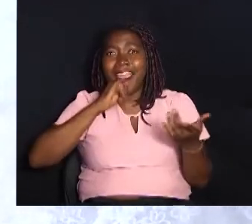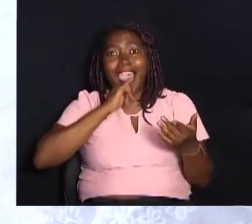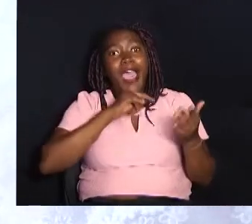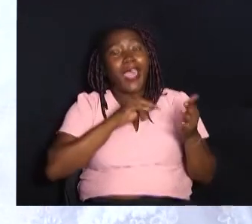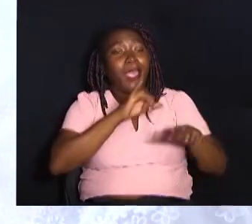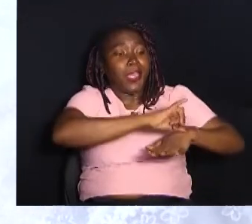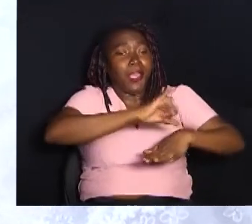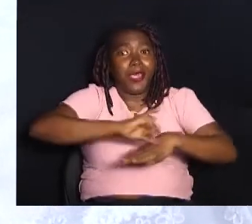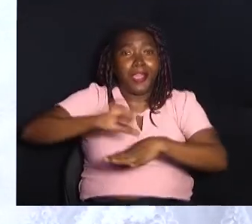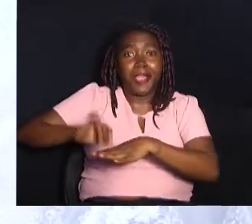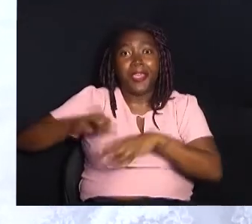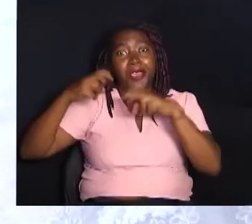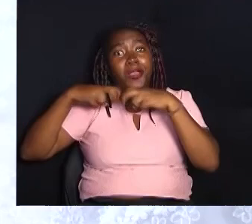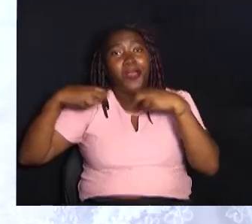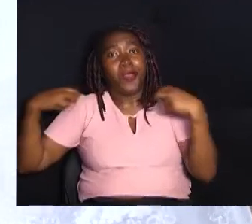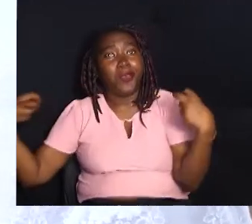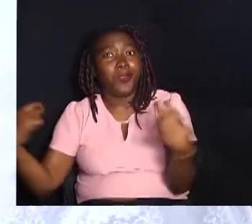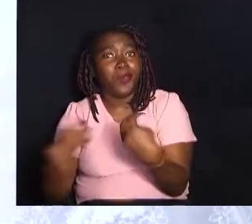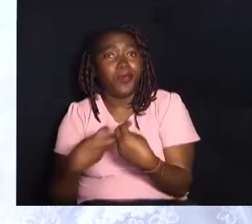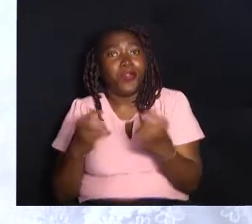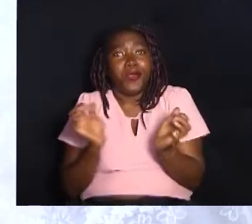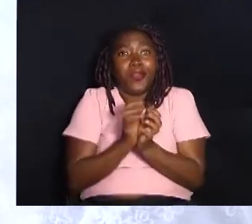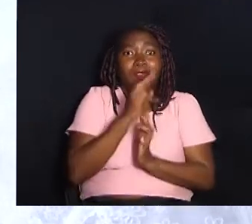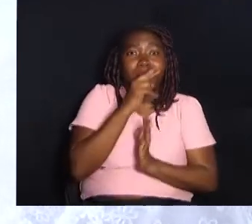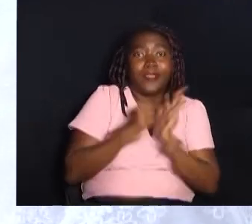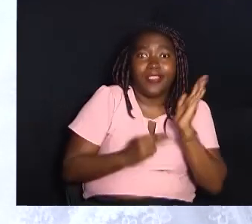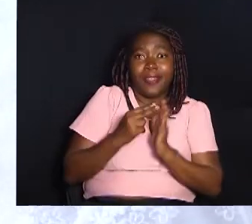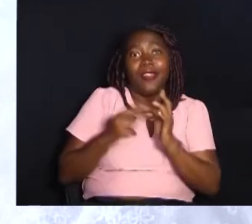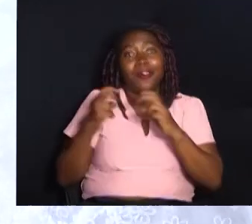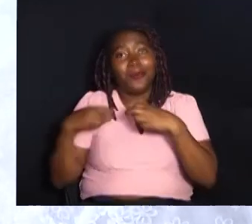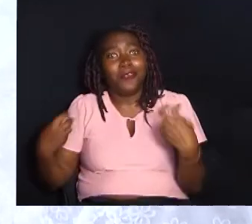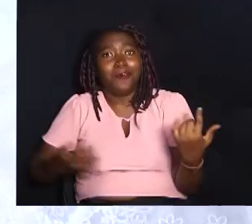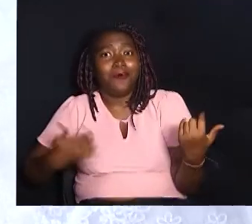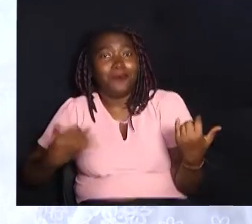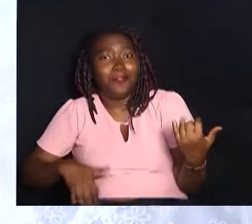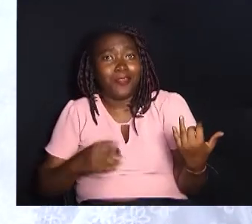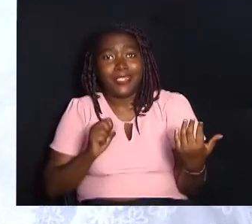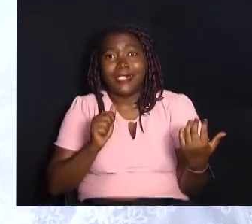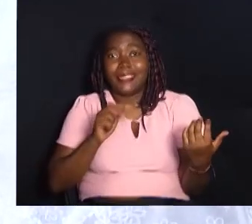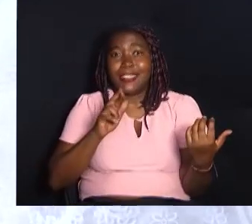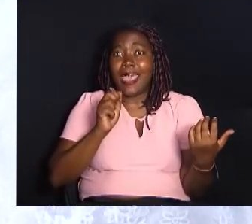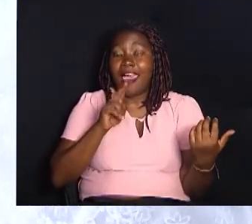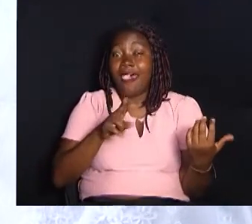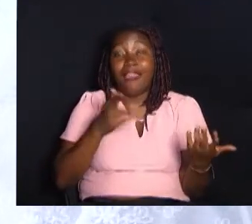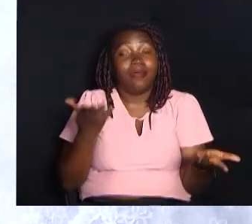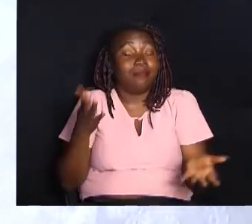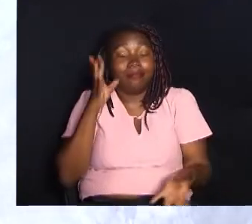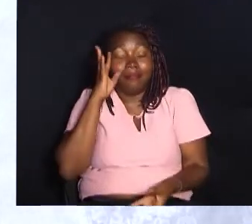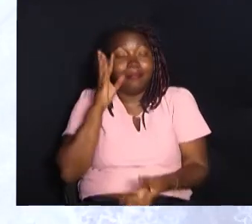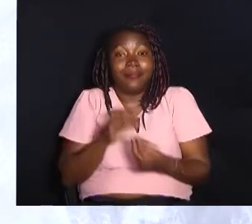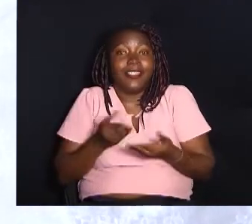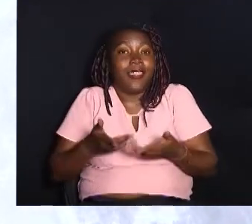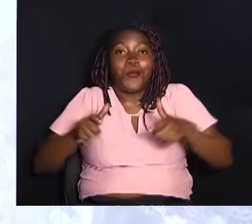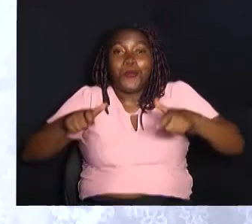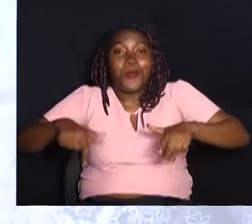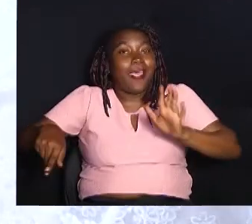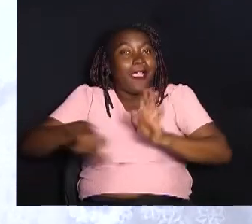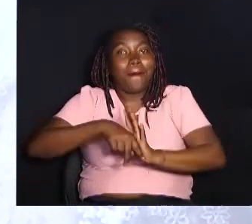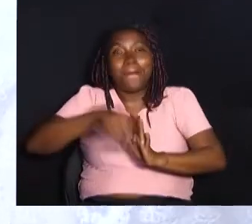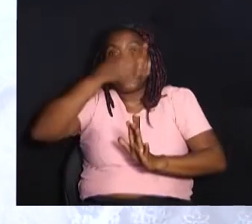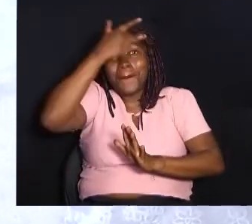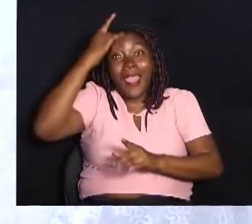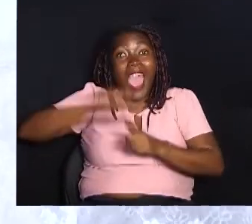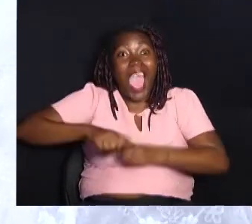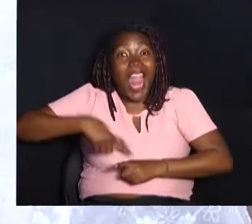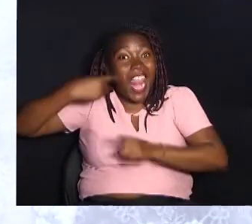aqui várias atividades como exposições, rodas de conversa, um clube de leitura, roda de viola, sarau, enfim. Aqui é